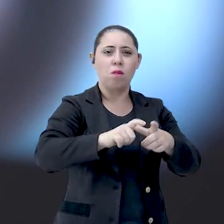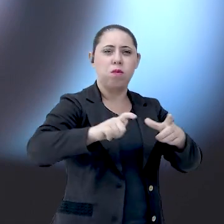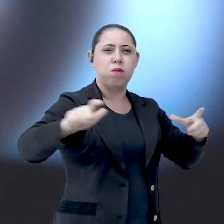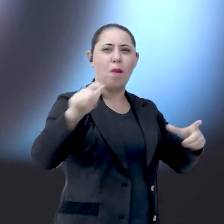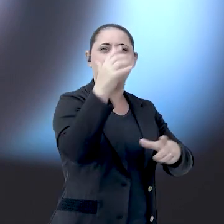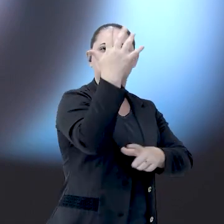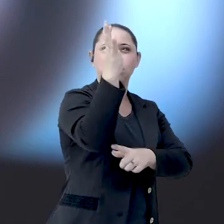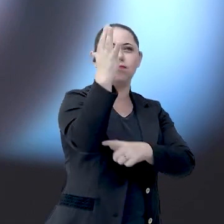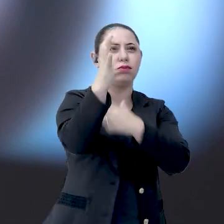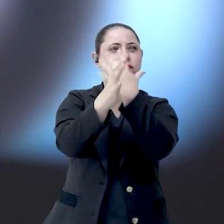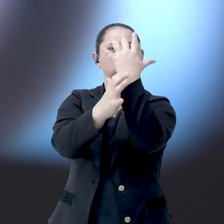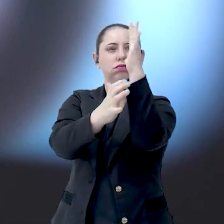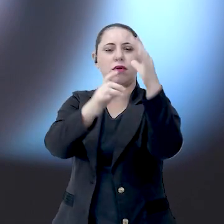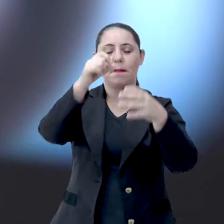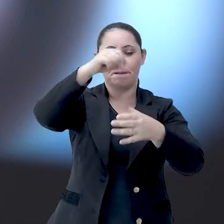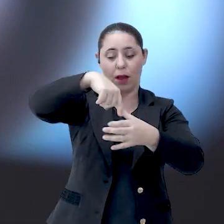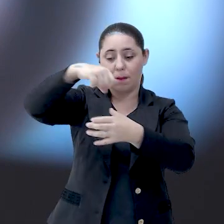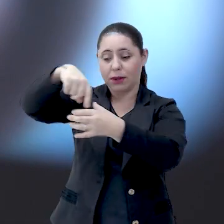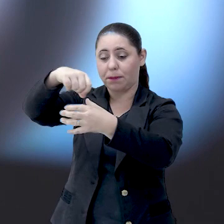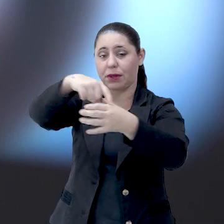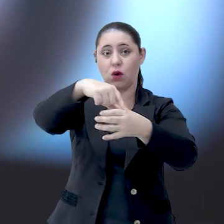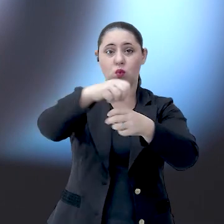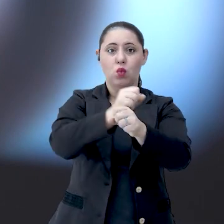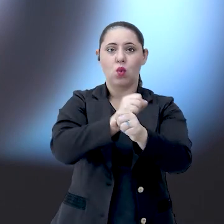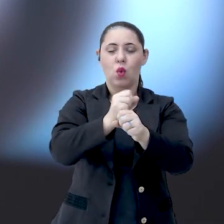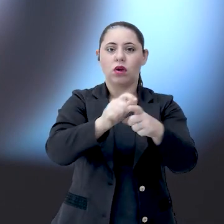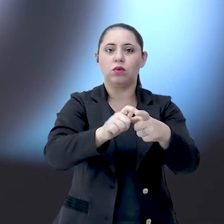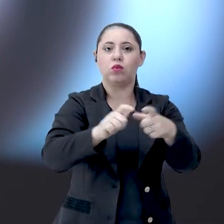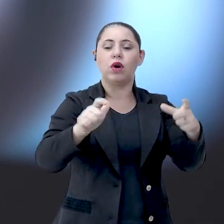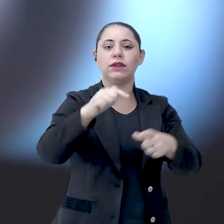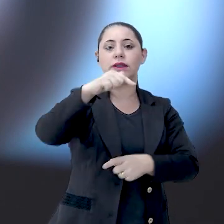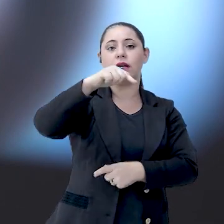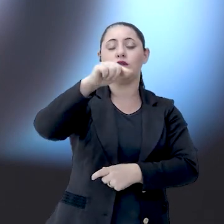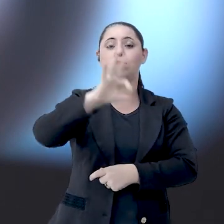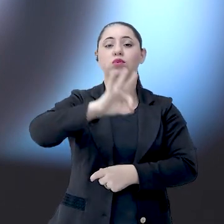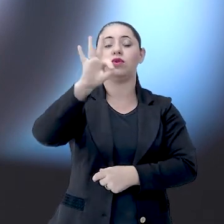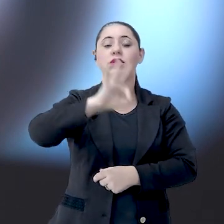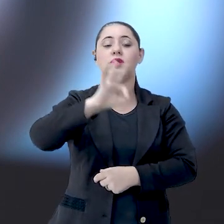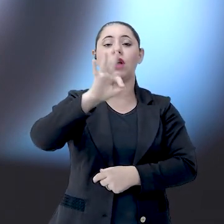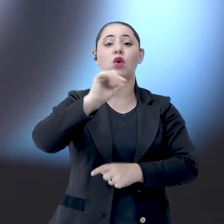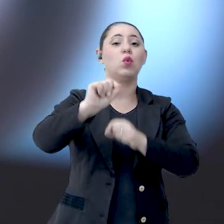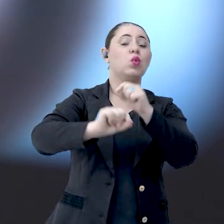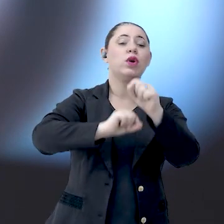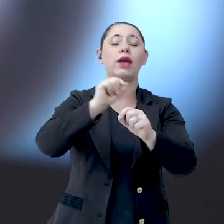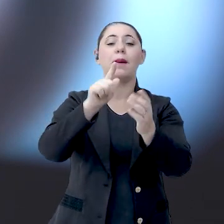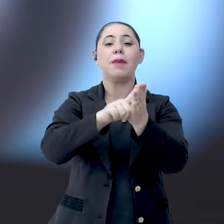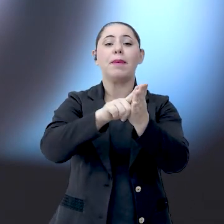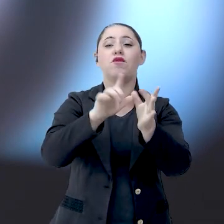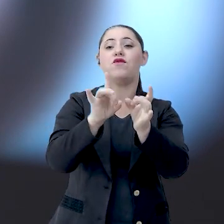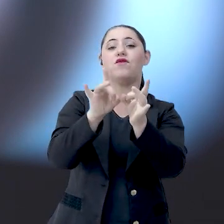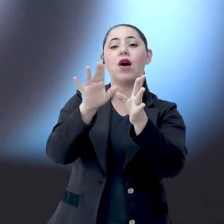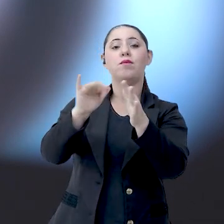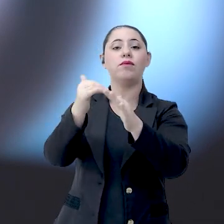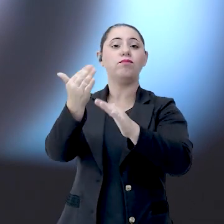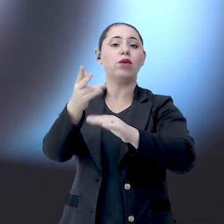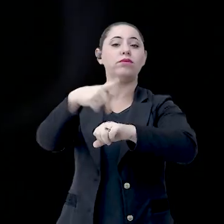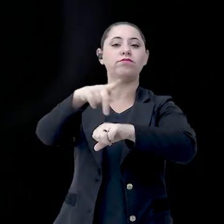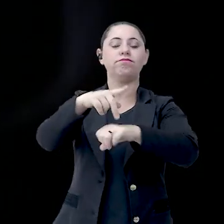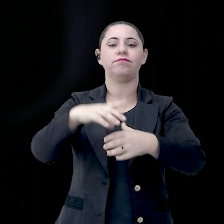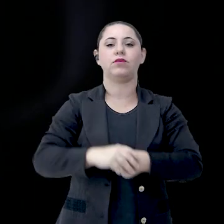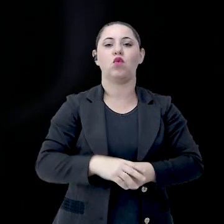de florestas plantadas. Neste ano, elevou em 7% o volume de celulose